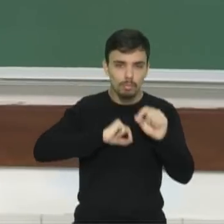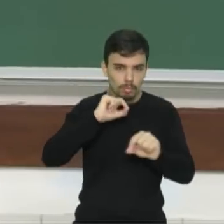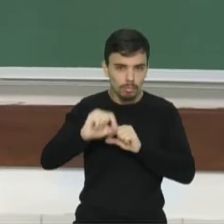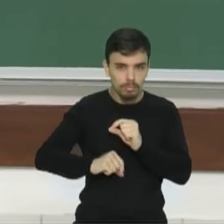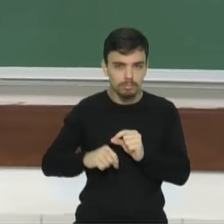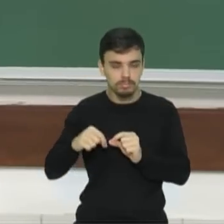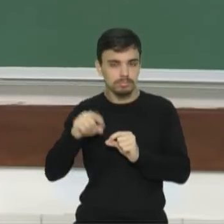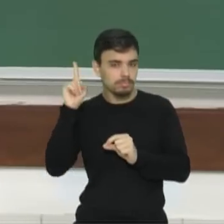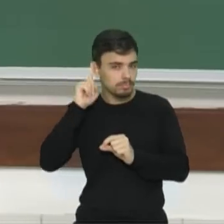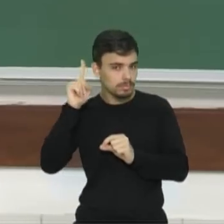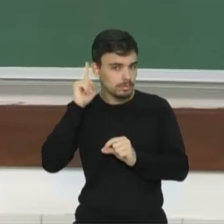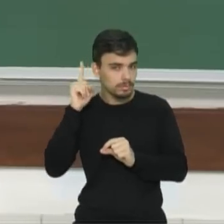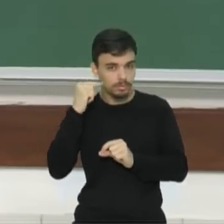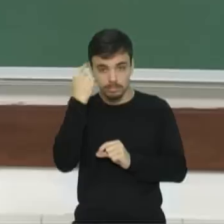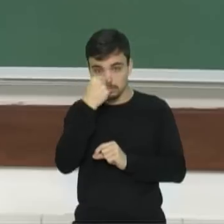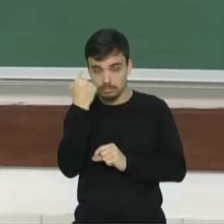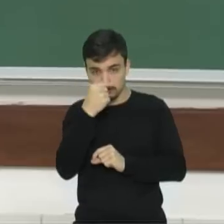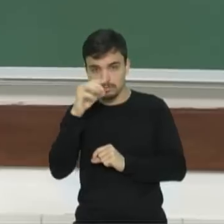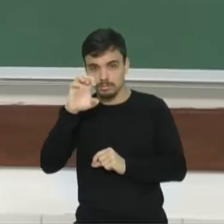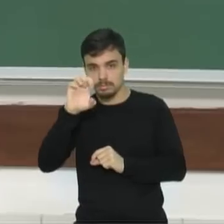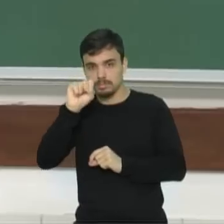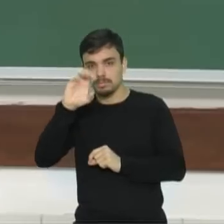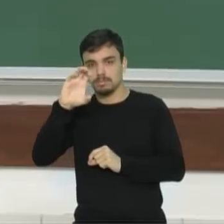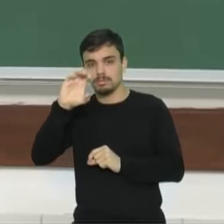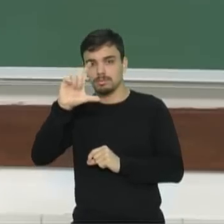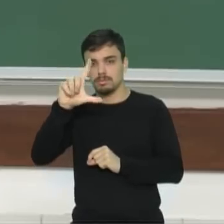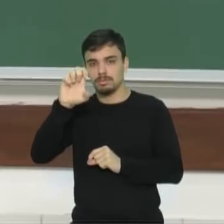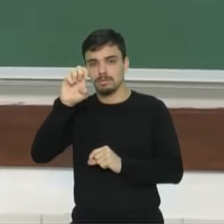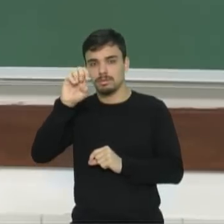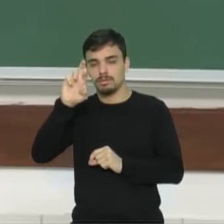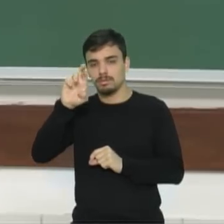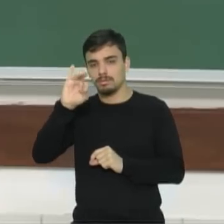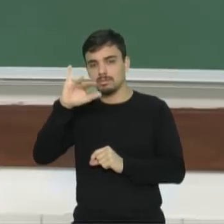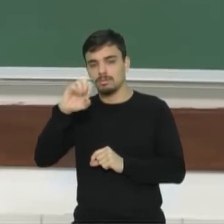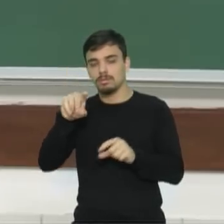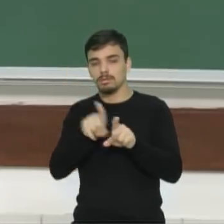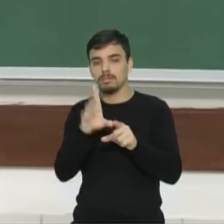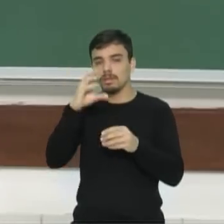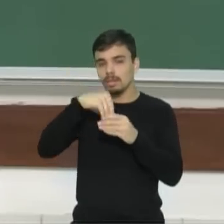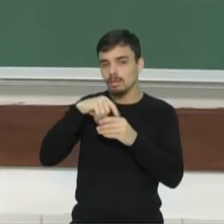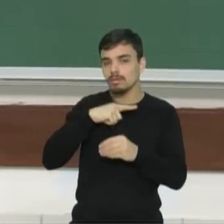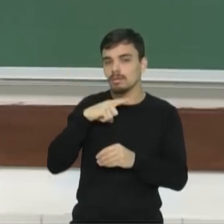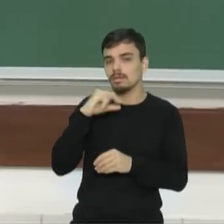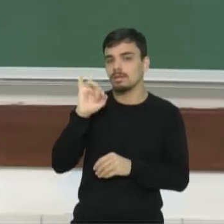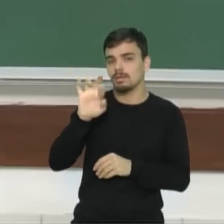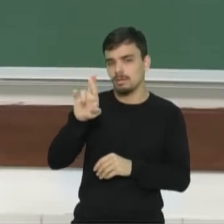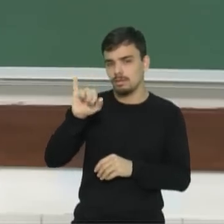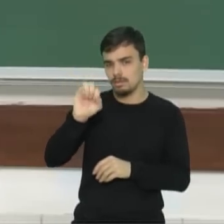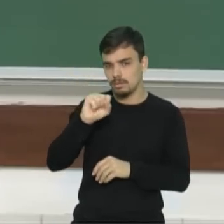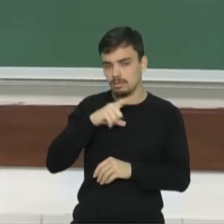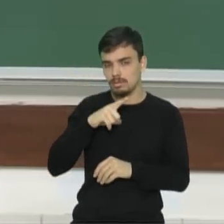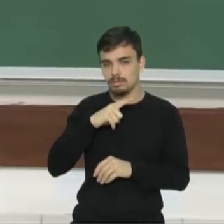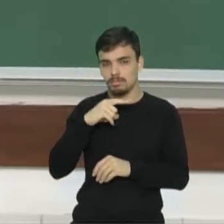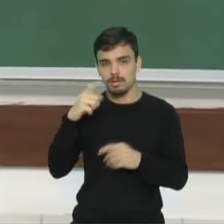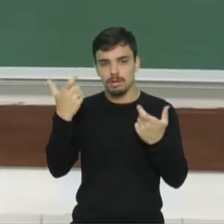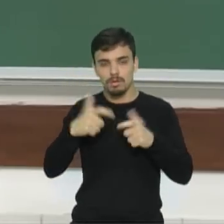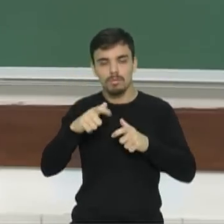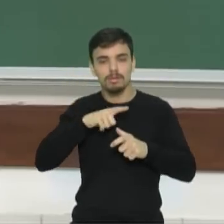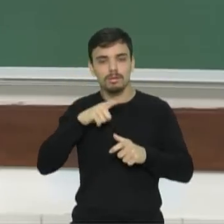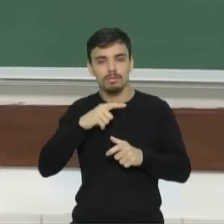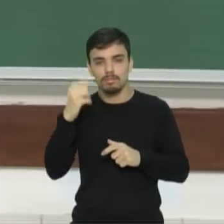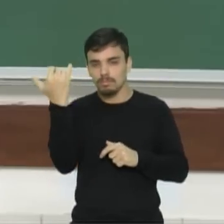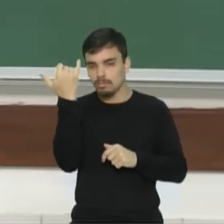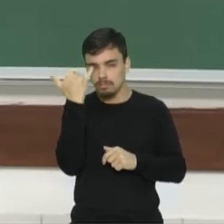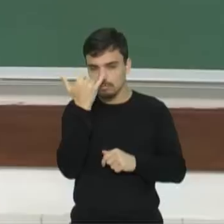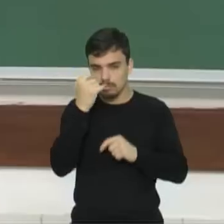olho, a esclerótica. A parte colorida do olho, a íris. E aquele espaço no meio, por onde a luz passa, que pode